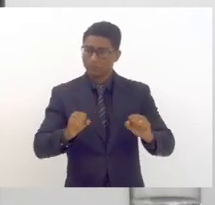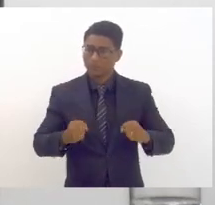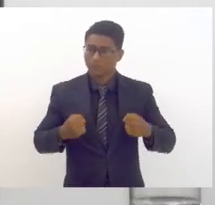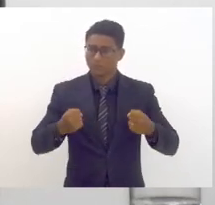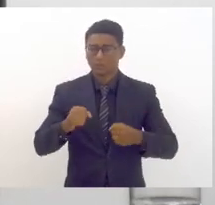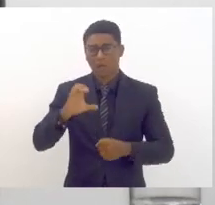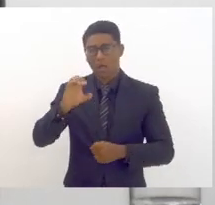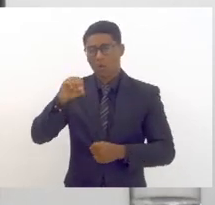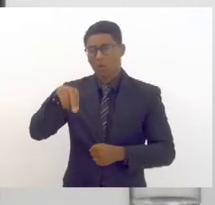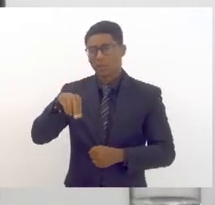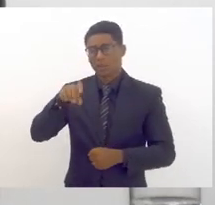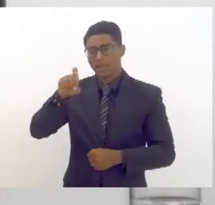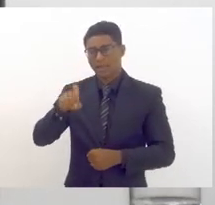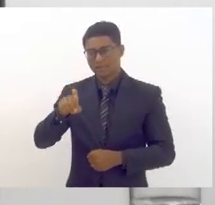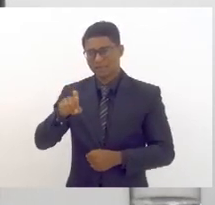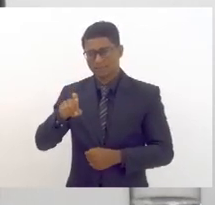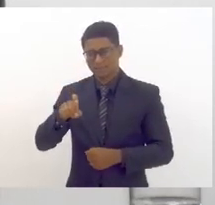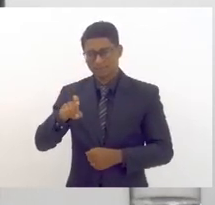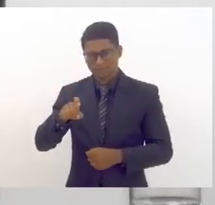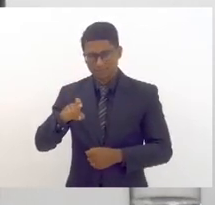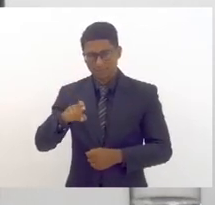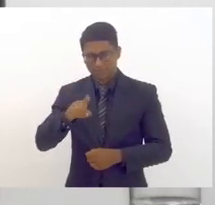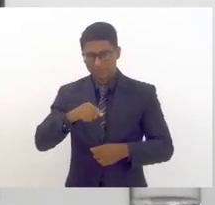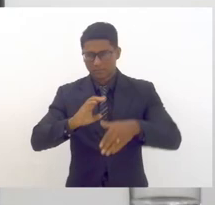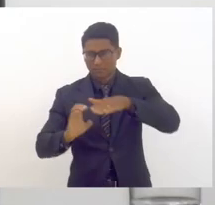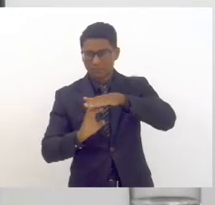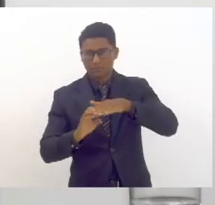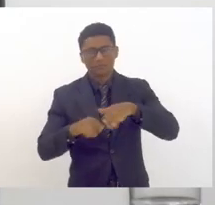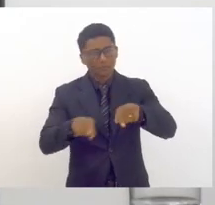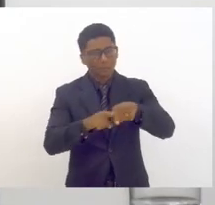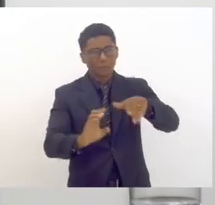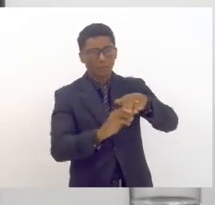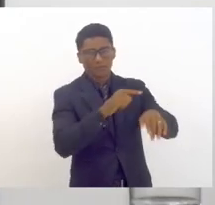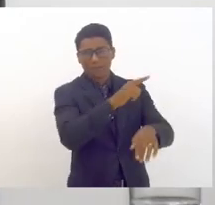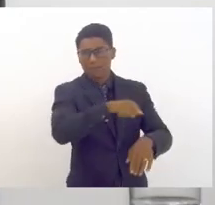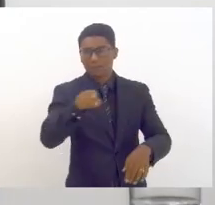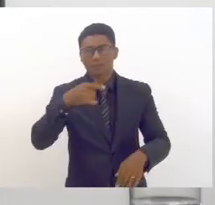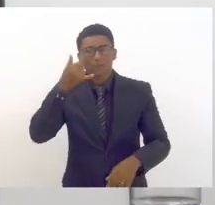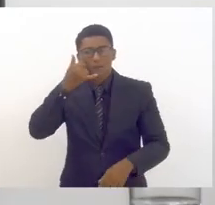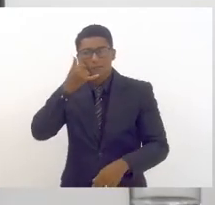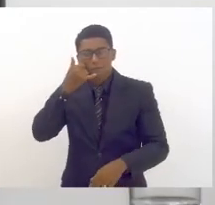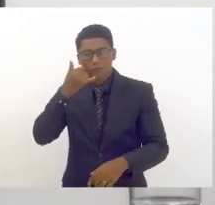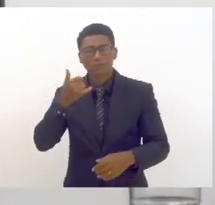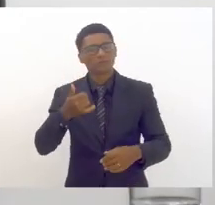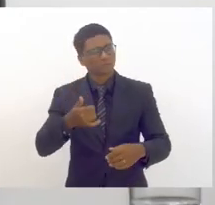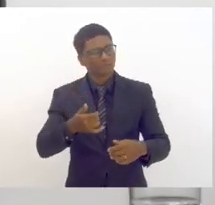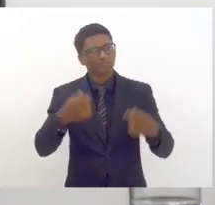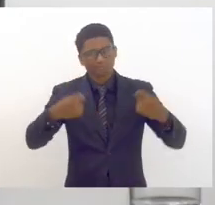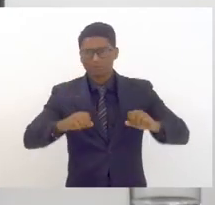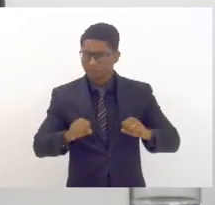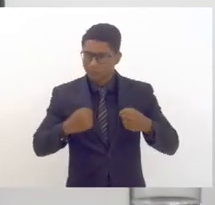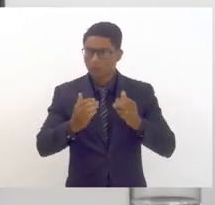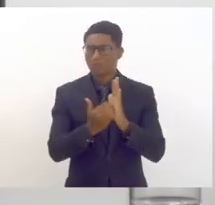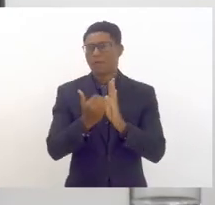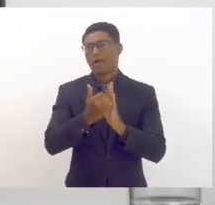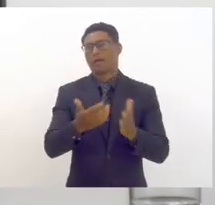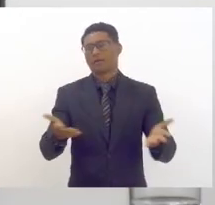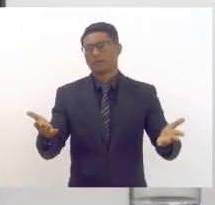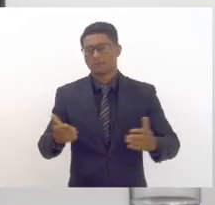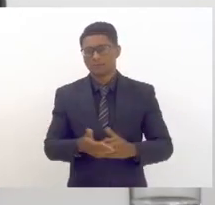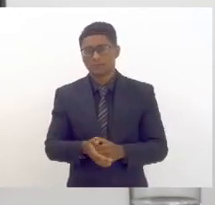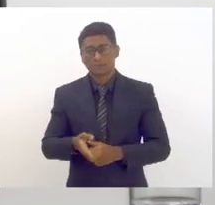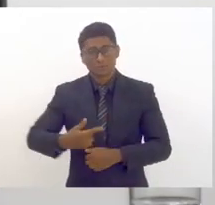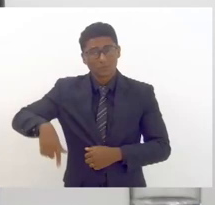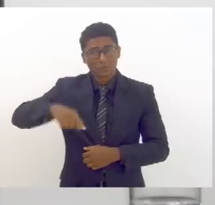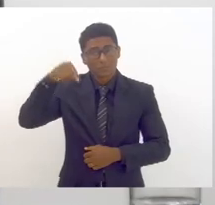Conex, Conex Brasil Digital, junto a essas operadoras que presta um péssimo serviço, e estarmos